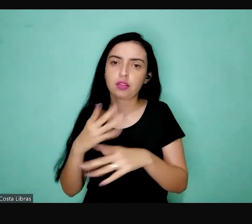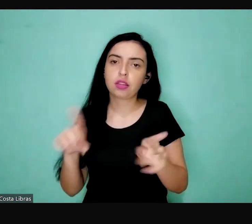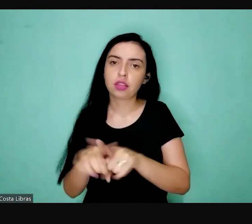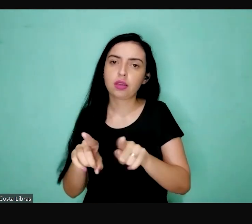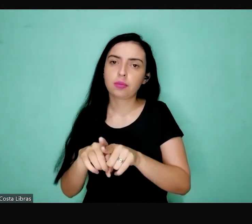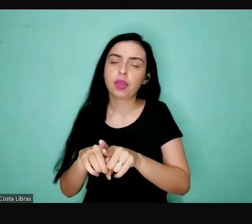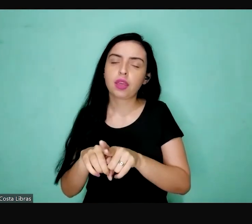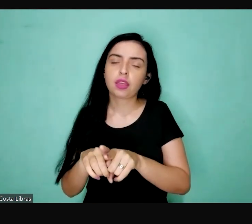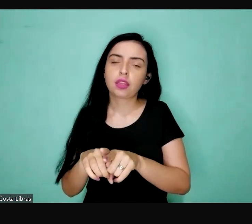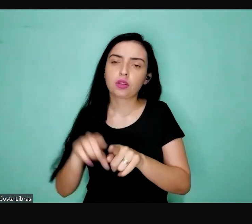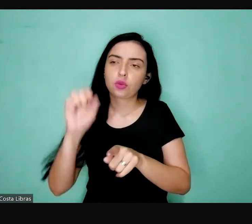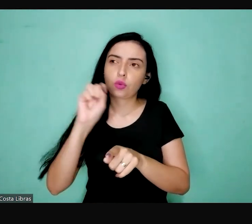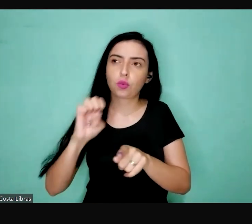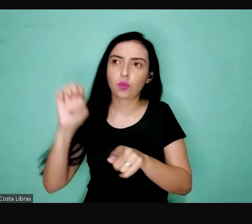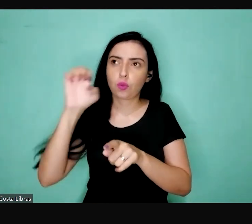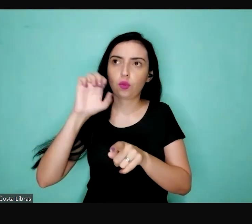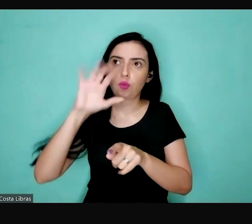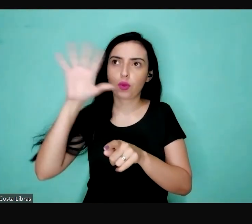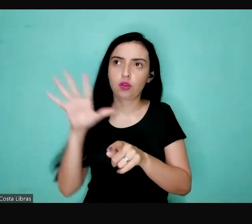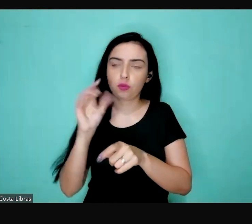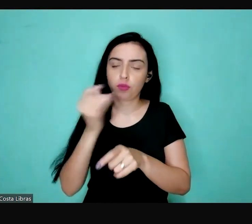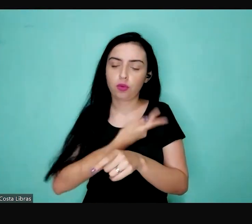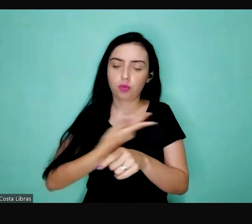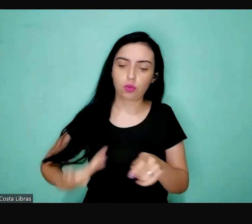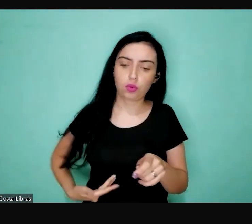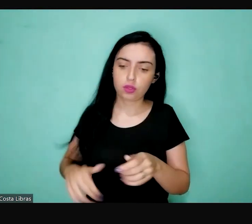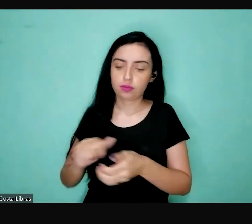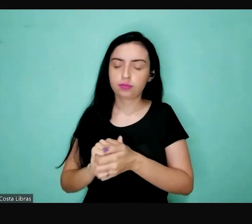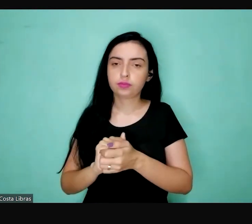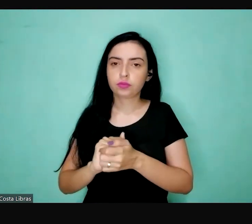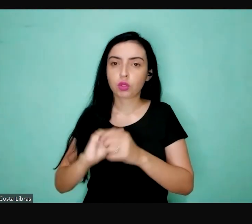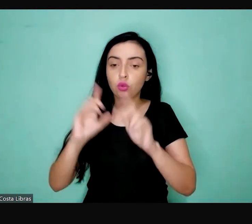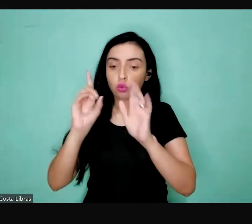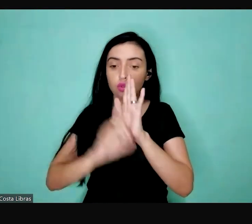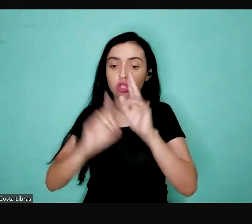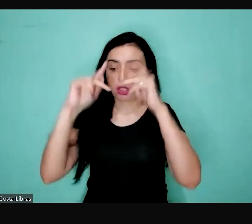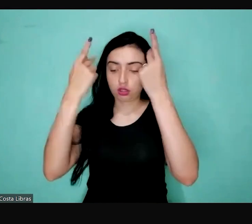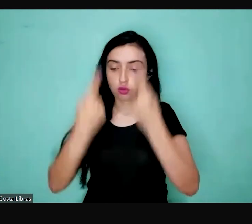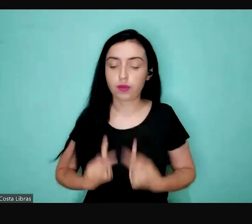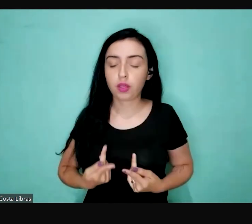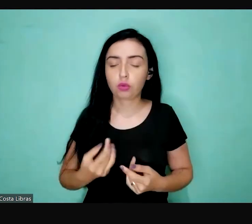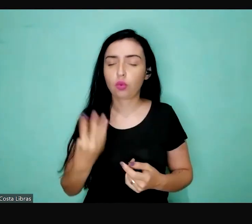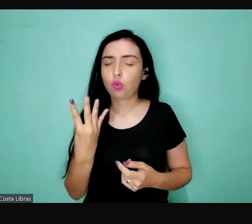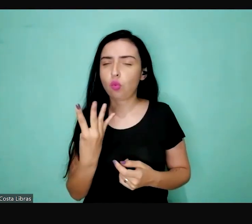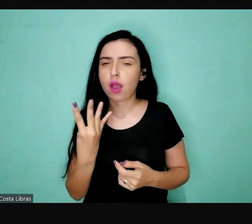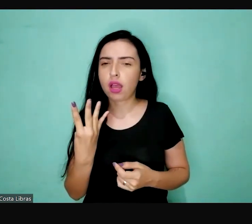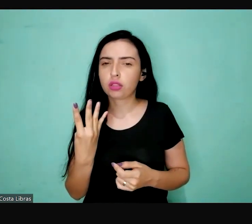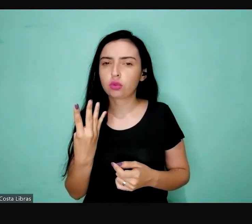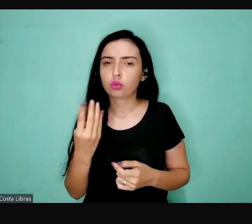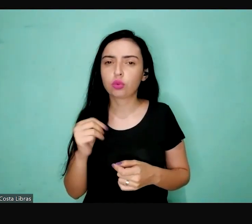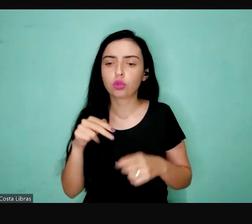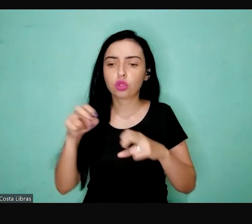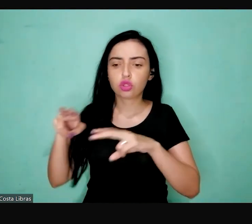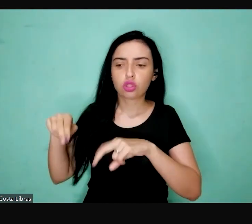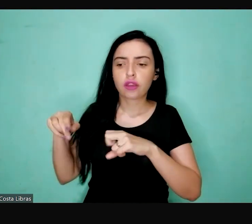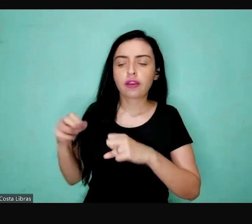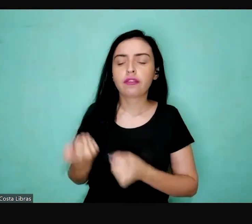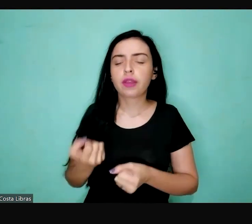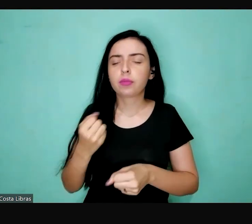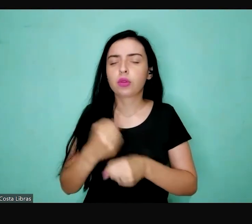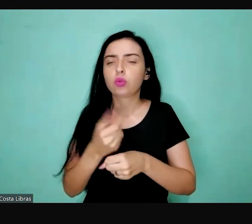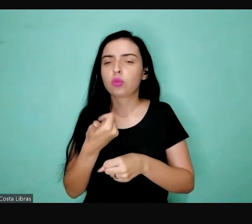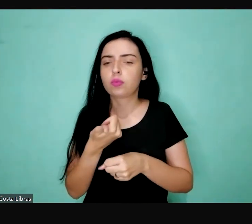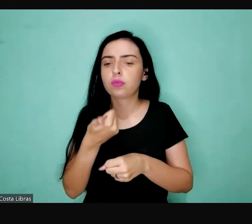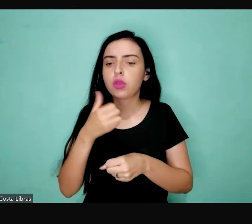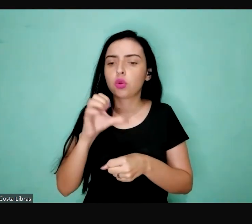Humanos, o Convênio Europeu de Direitos Humanos de 4 de novembro de 1950